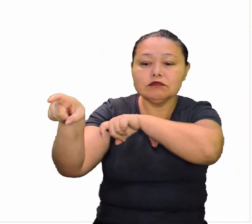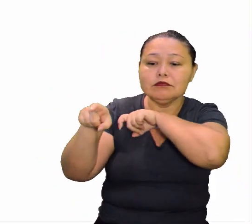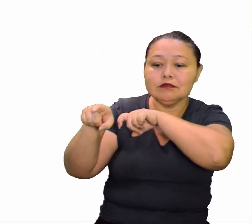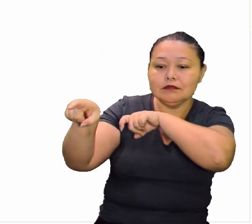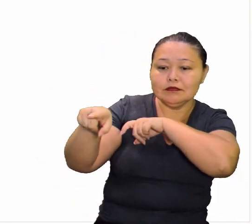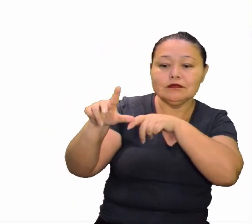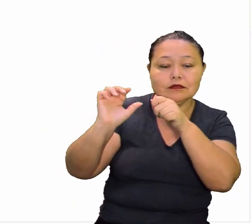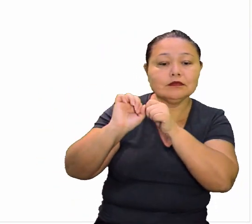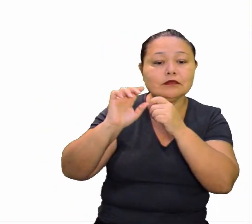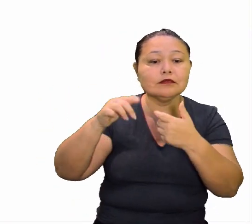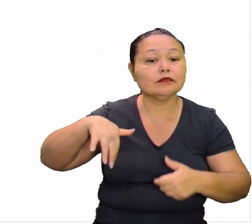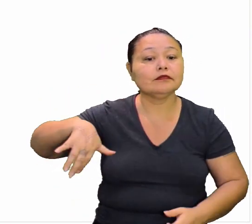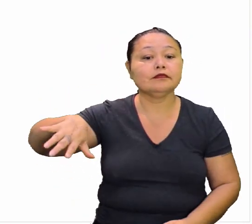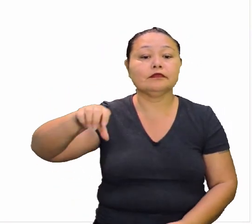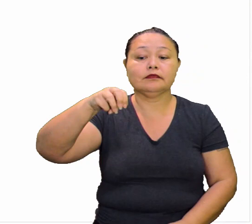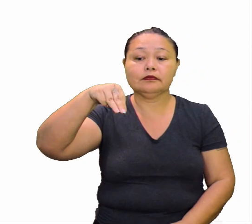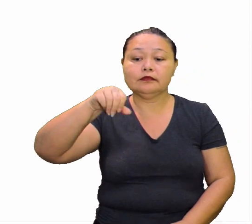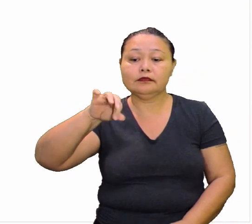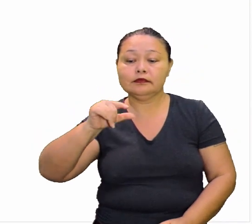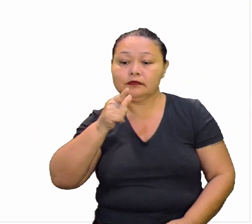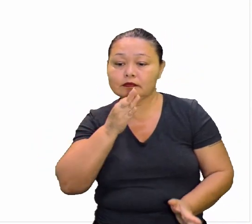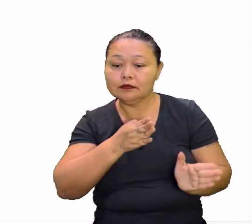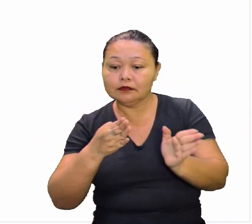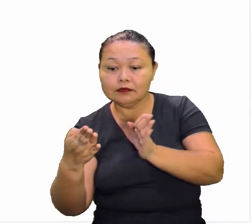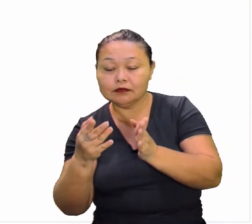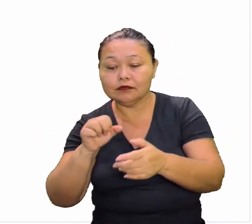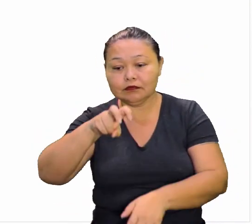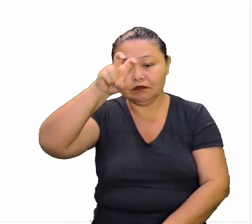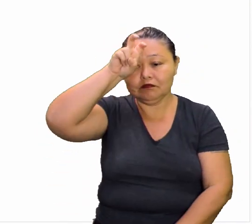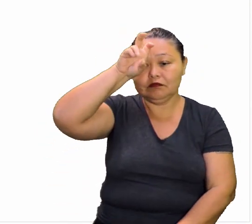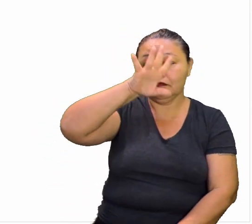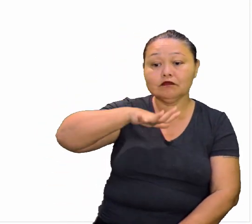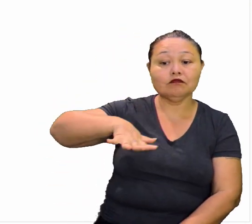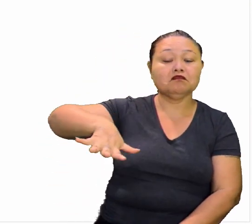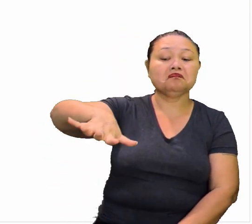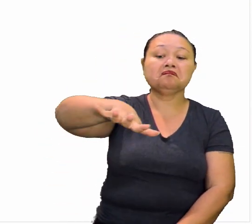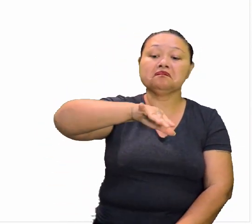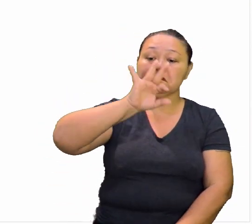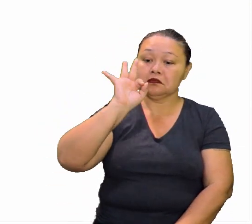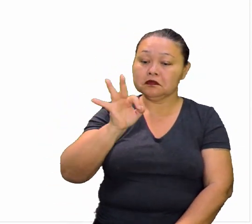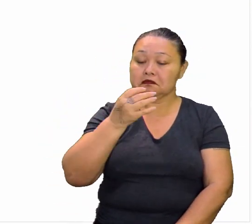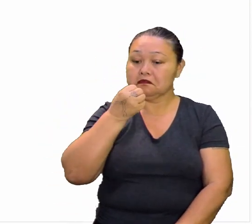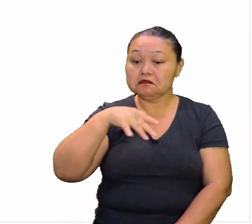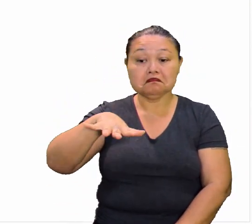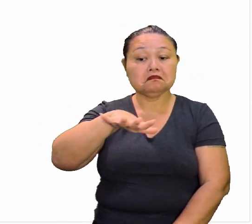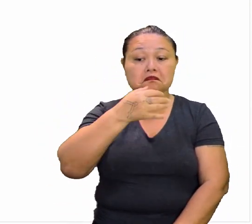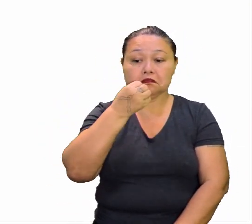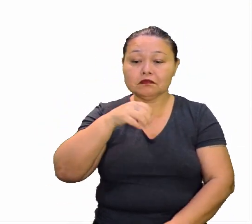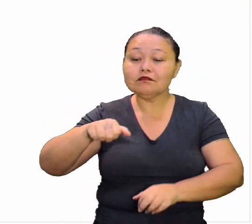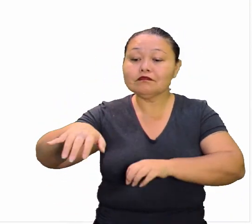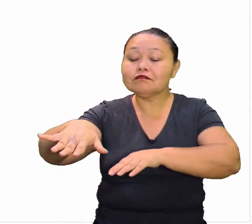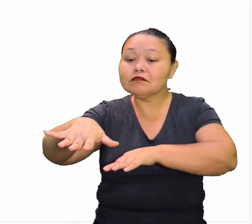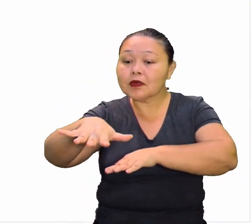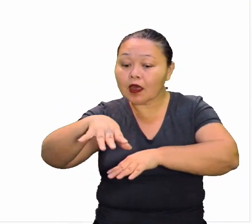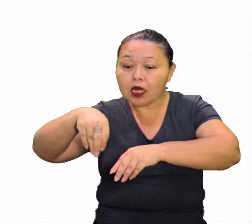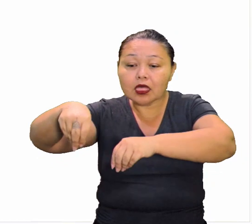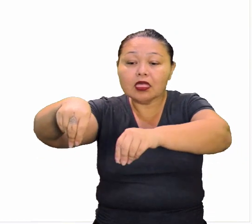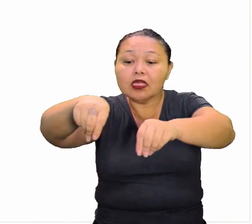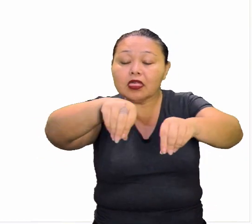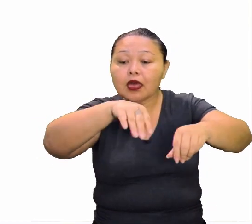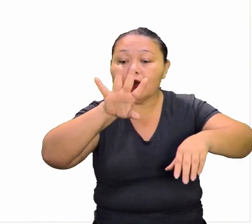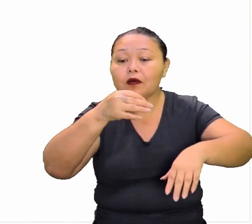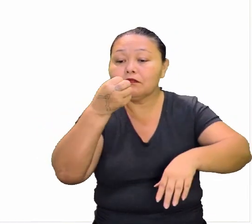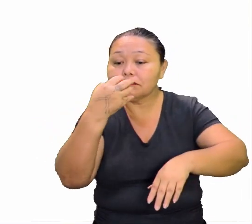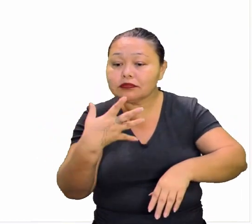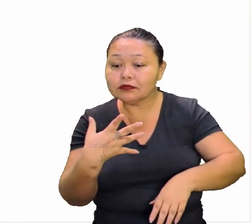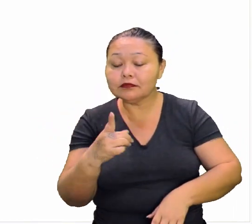Então, tanto na Mesopotâmia como no Egito, toda essa área aí é muito boa. E aí, além de